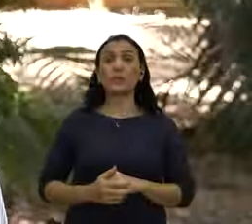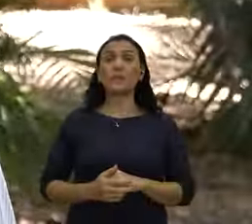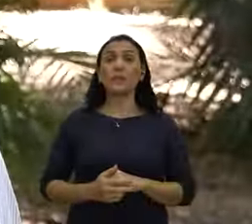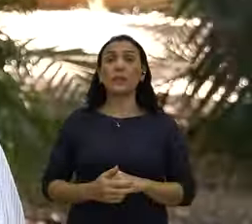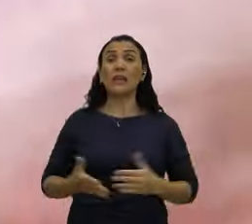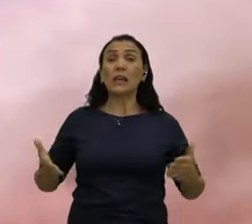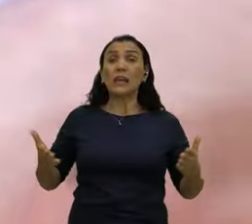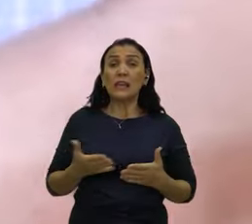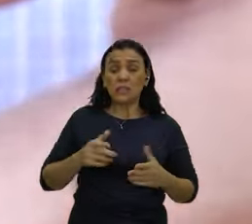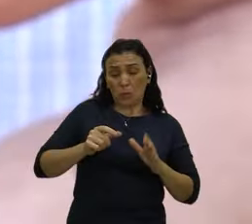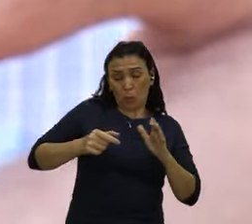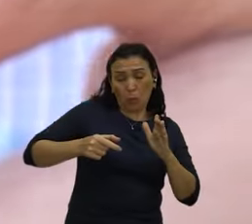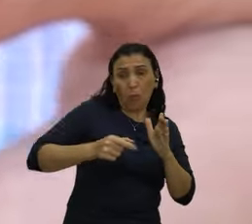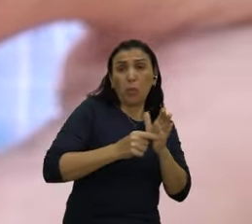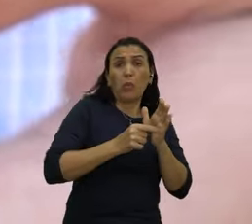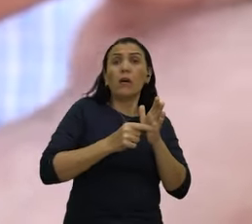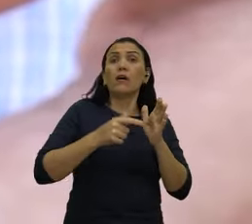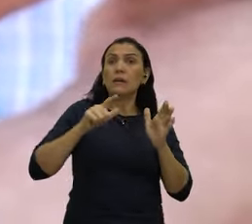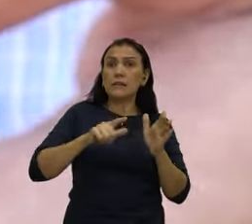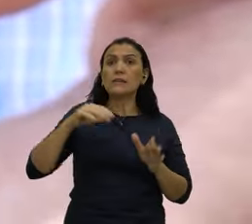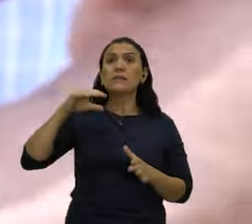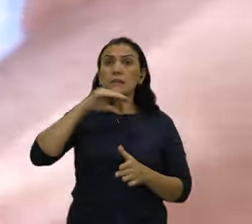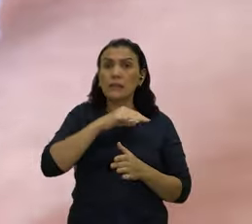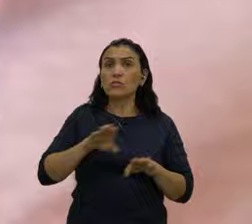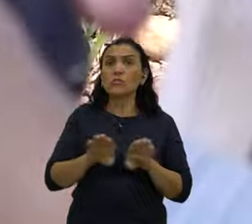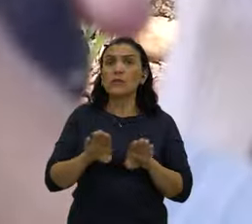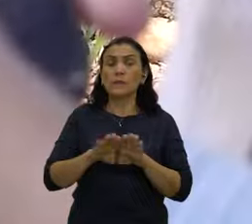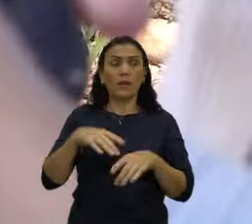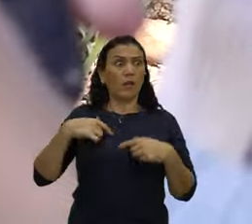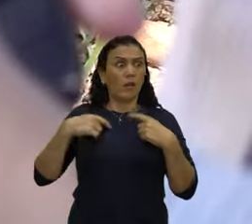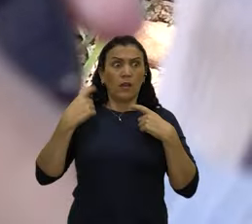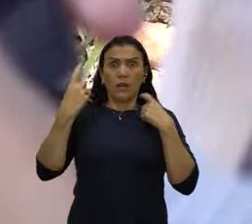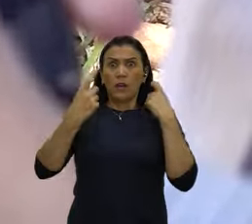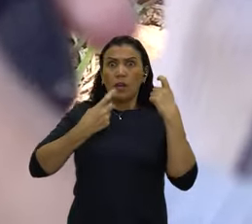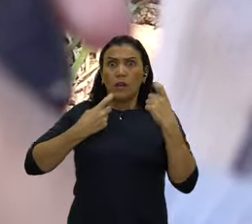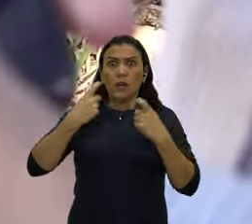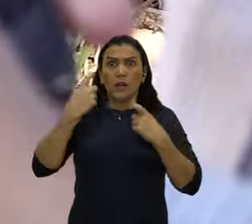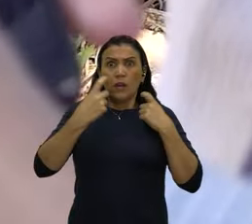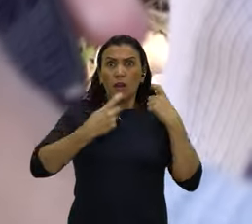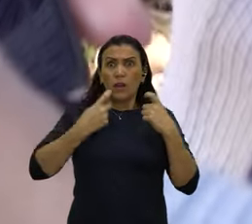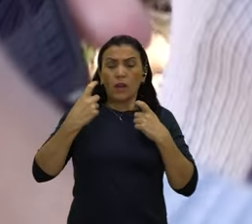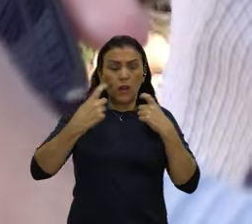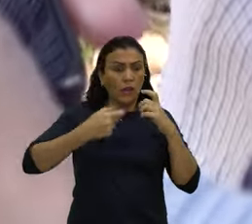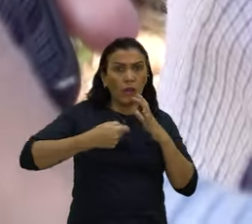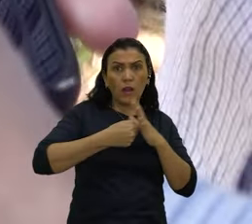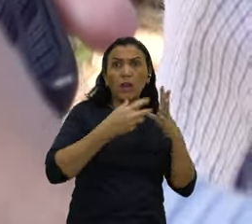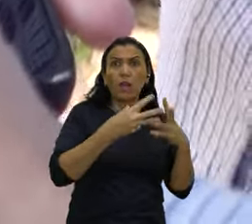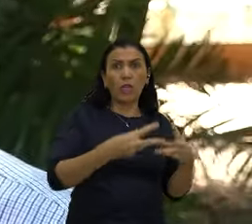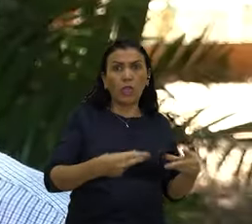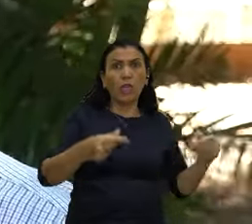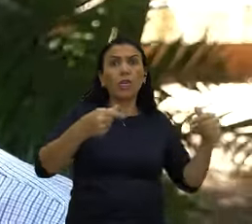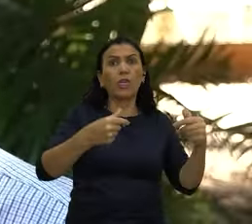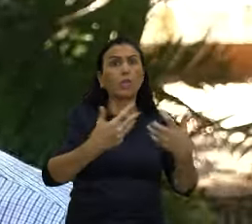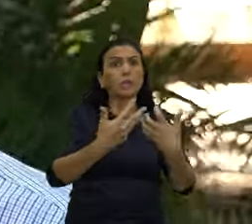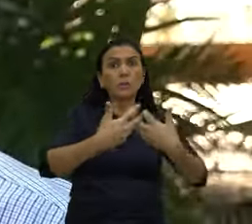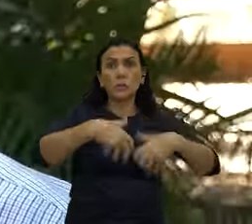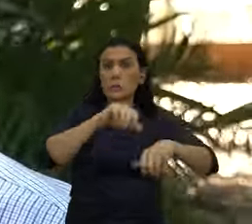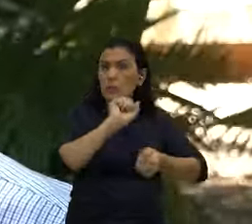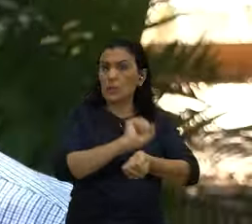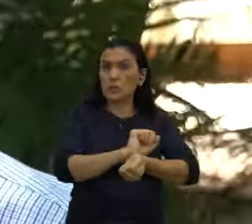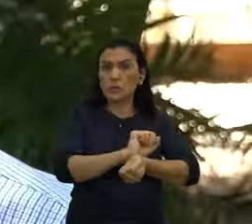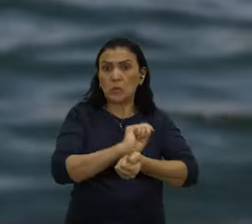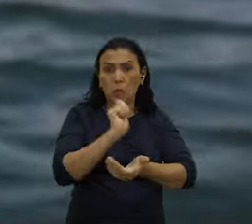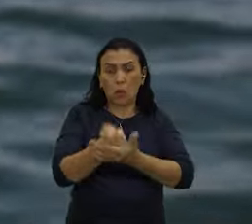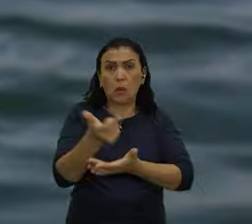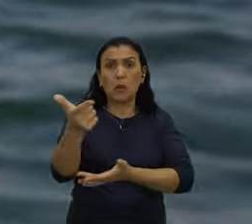quente assim. A cabecinha do carregador também estava quente, então eu fiquei um pouco preocupada. O carregador também queimou, não funcionou mais, eu tive que